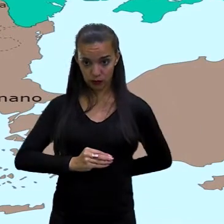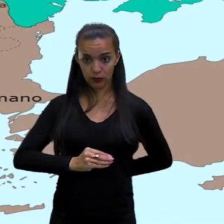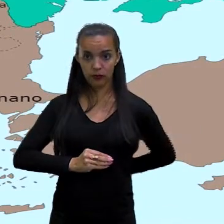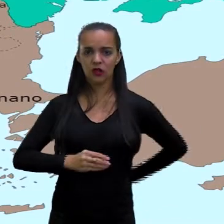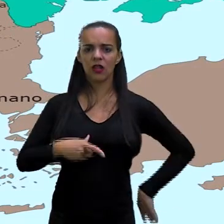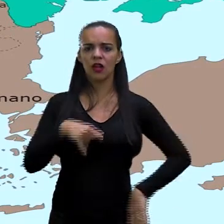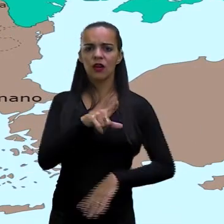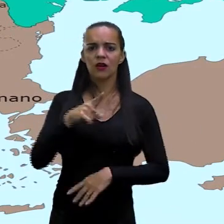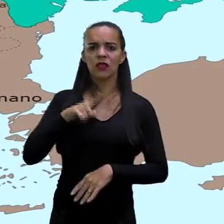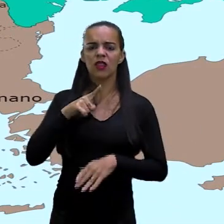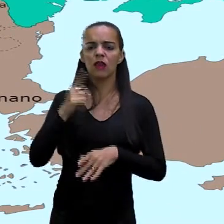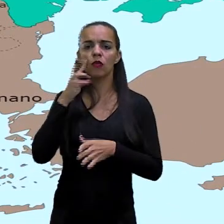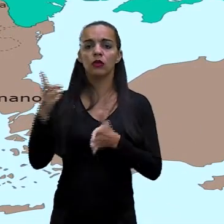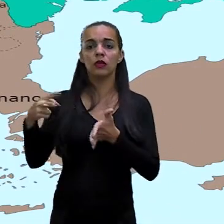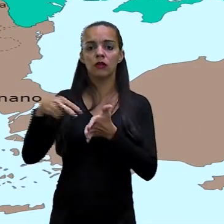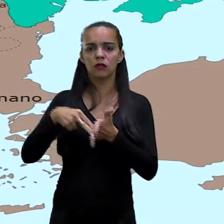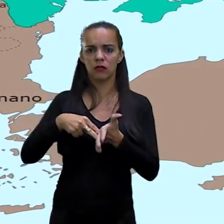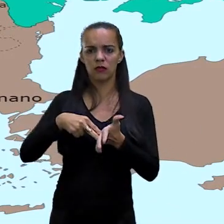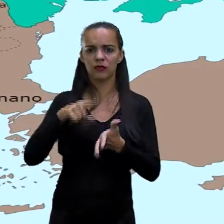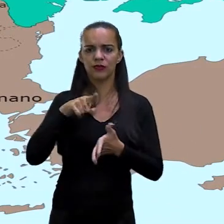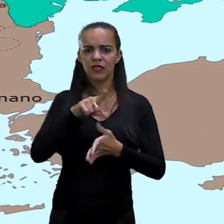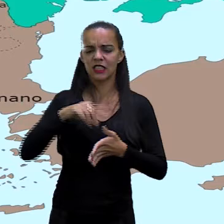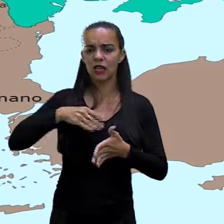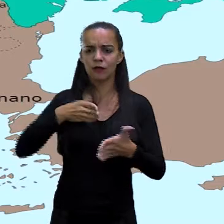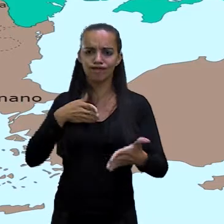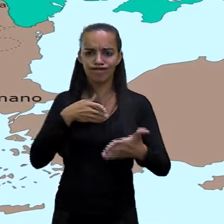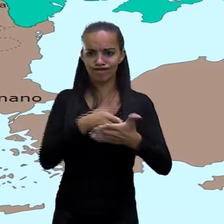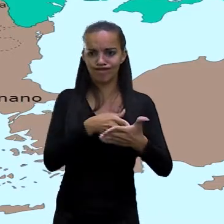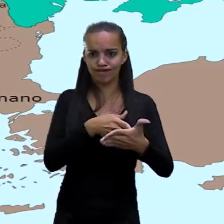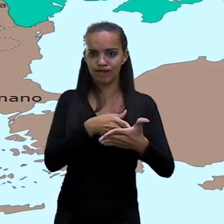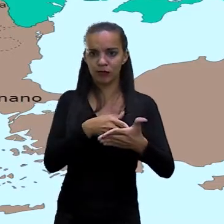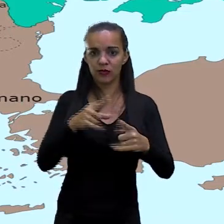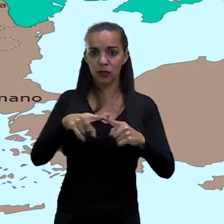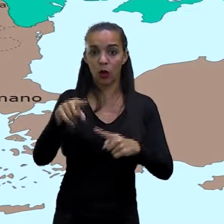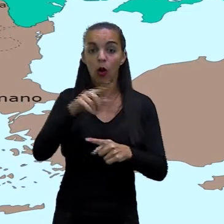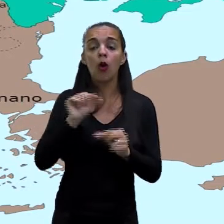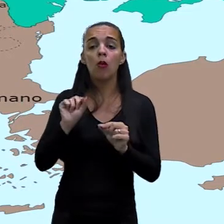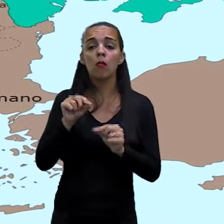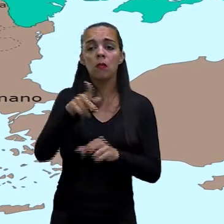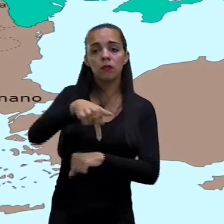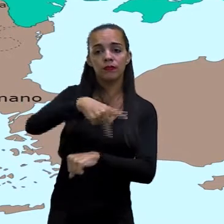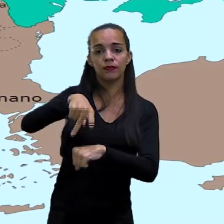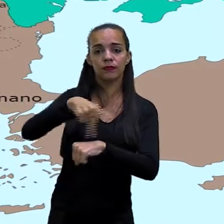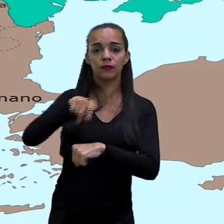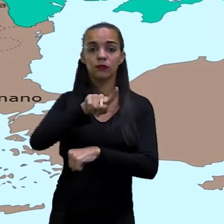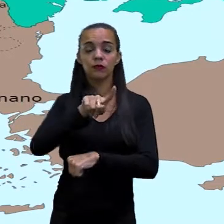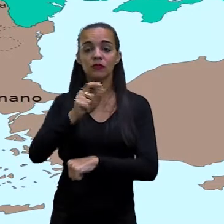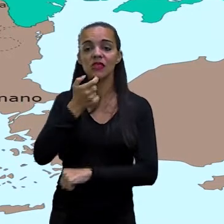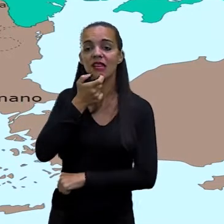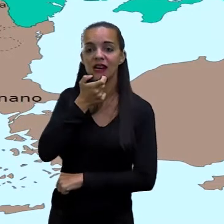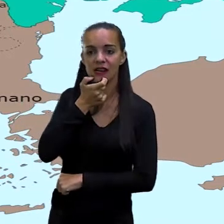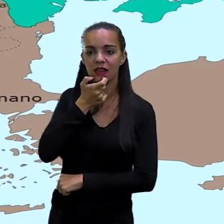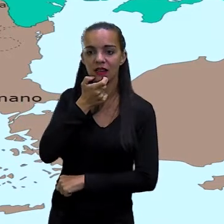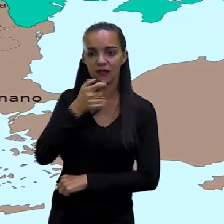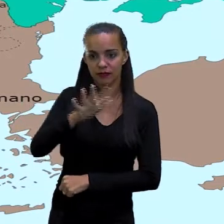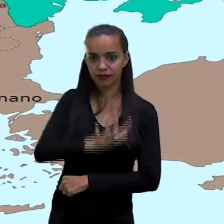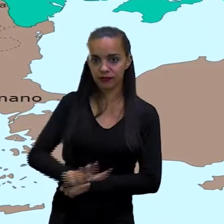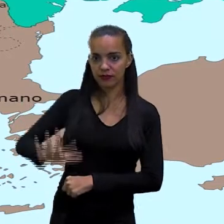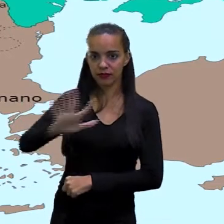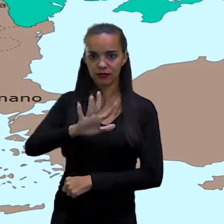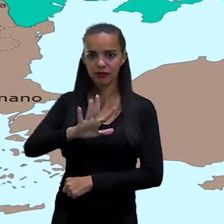ele decretou o bloqueio deste país aqui, ó, o Reino Unido, ou